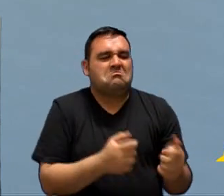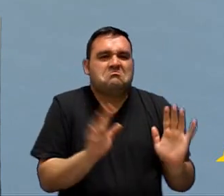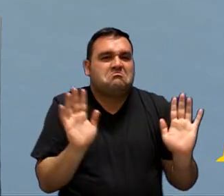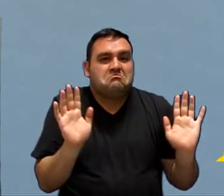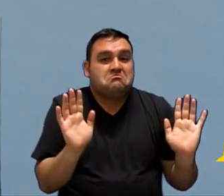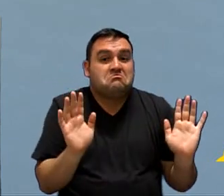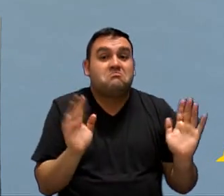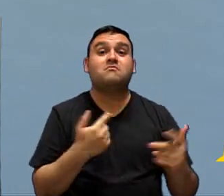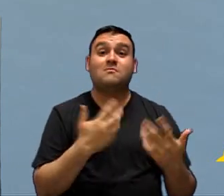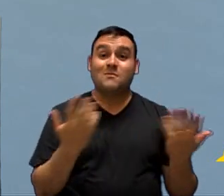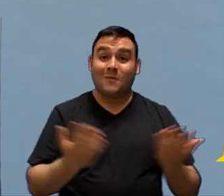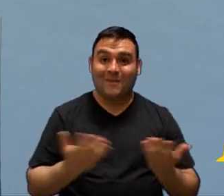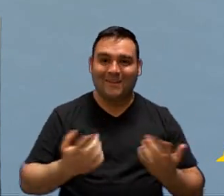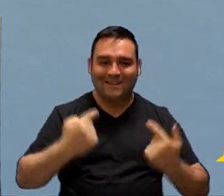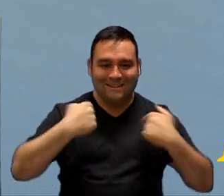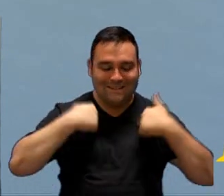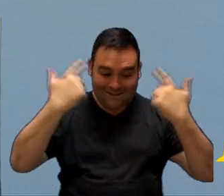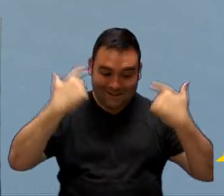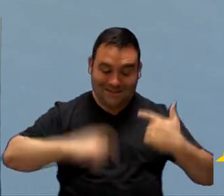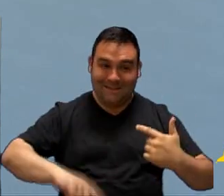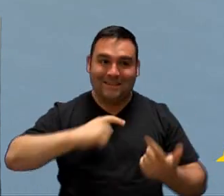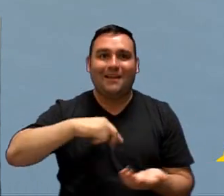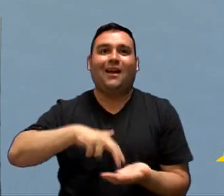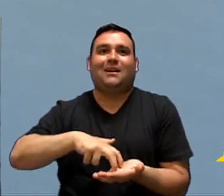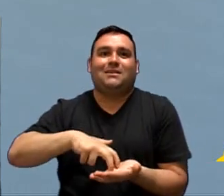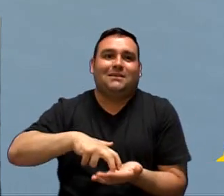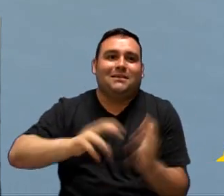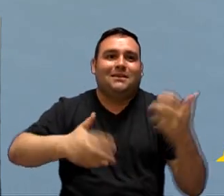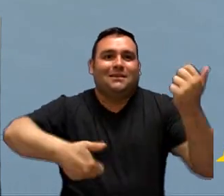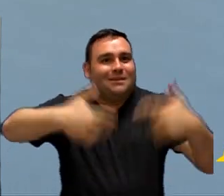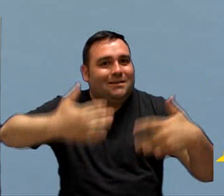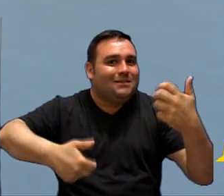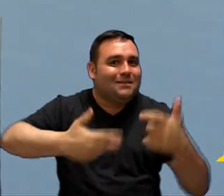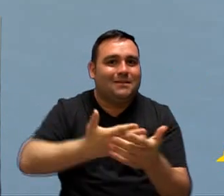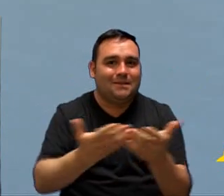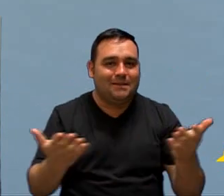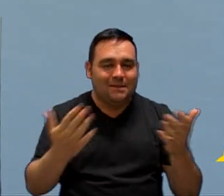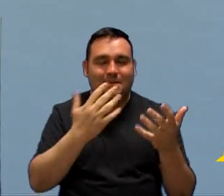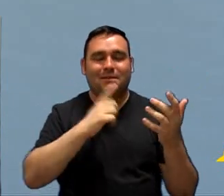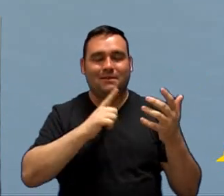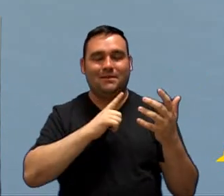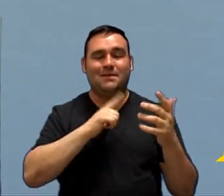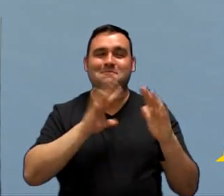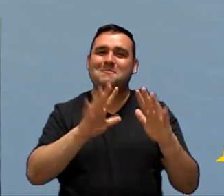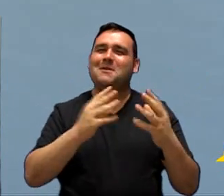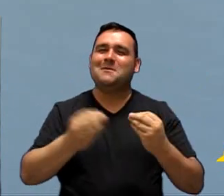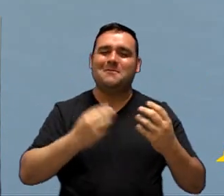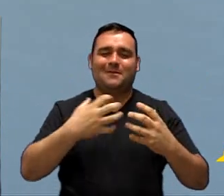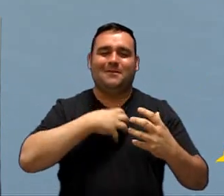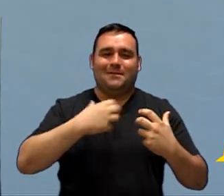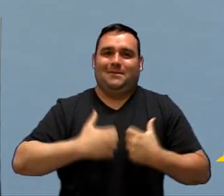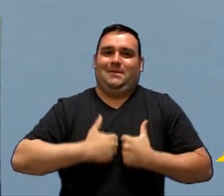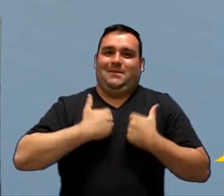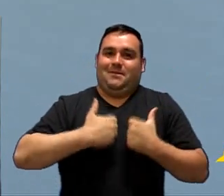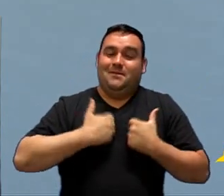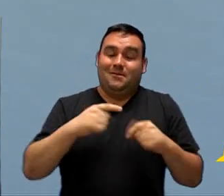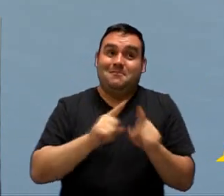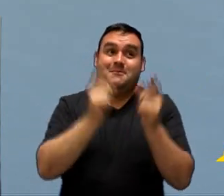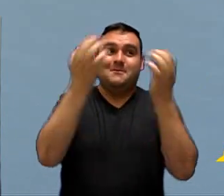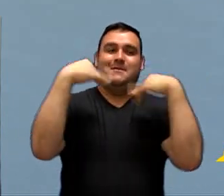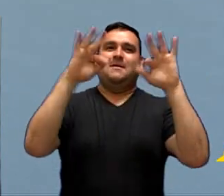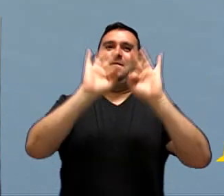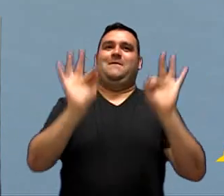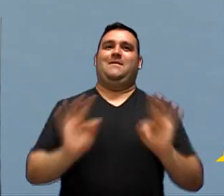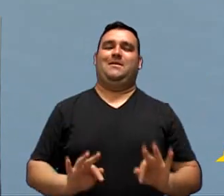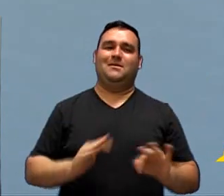nada. E agora, olha, eu aqui, com a perna bambeando, falando aqui para vocês, mas com muito orgulho e com uma felicidade